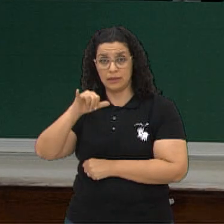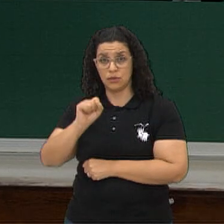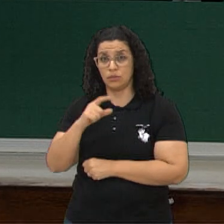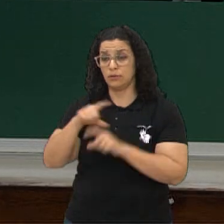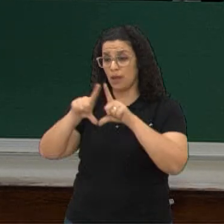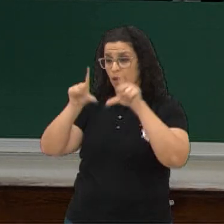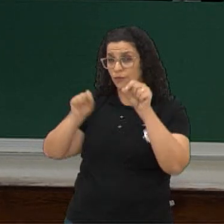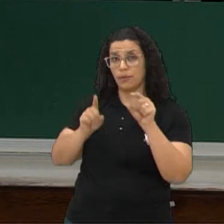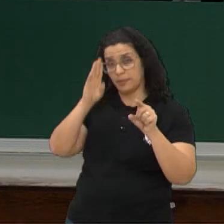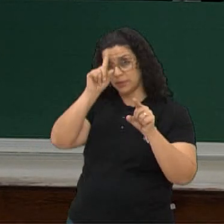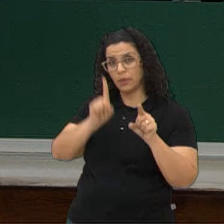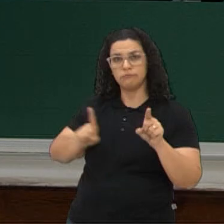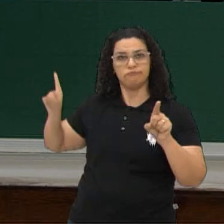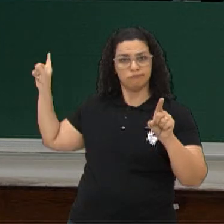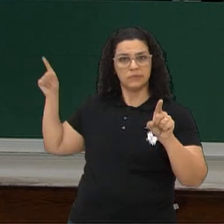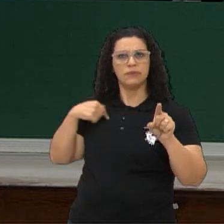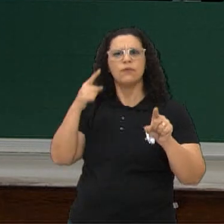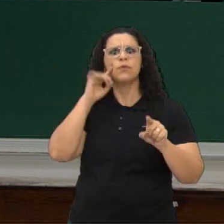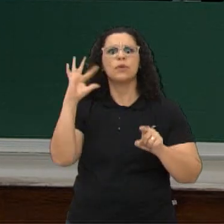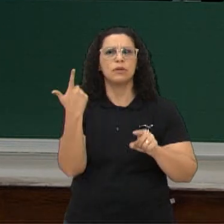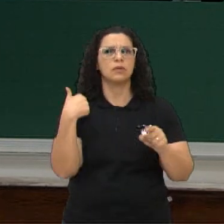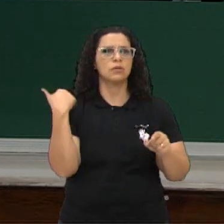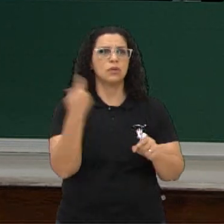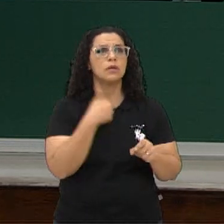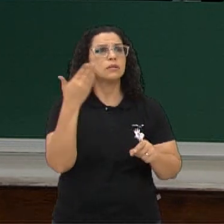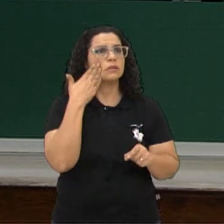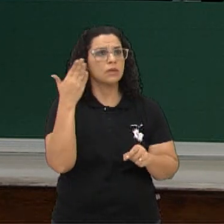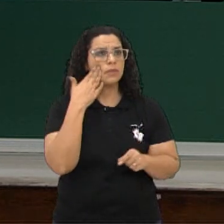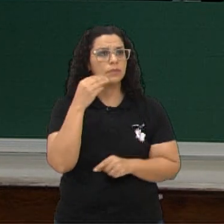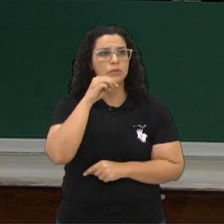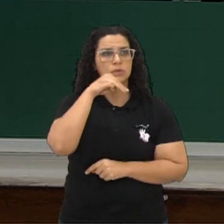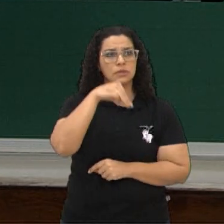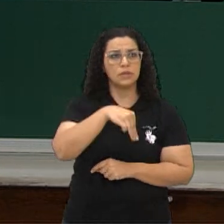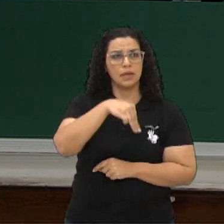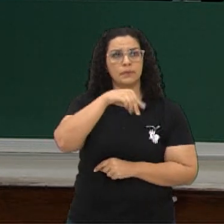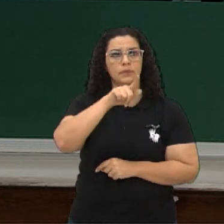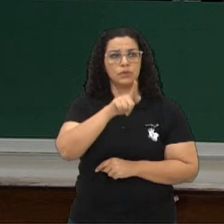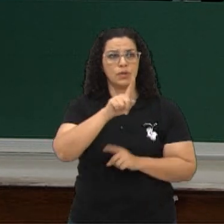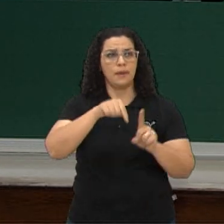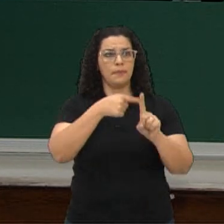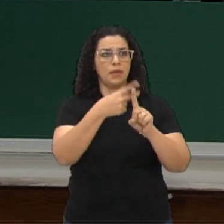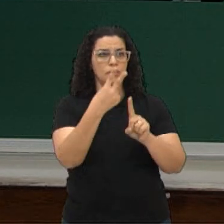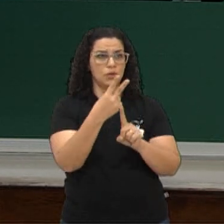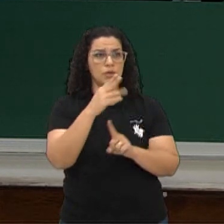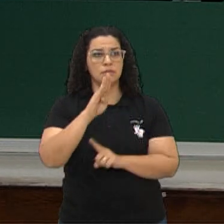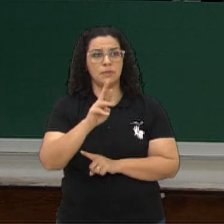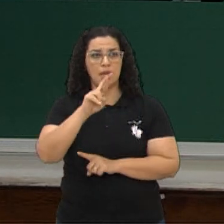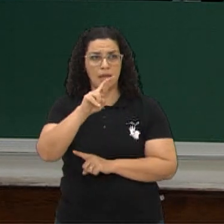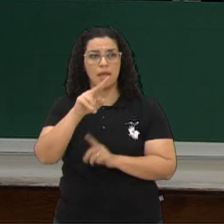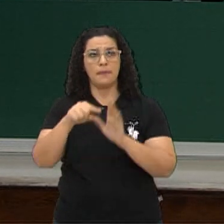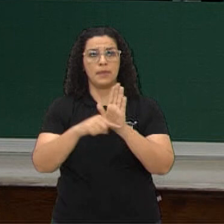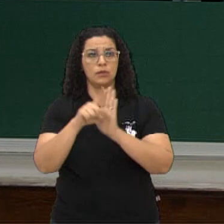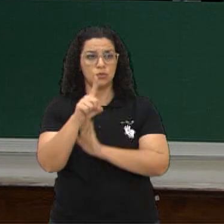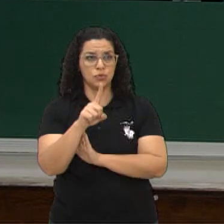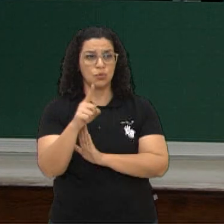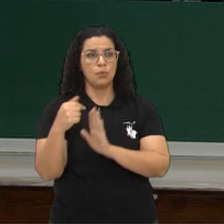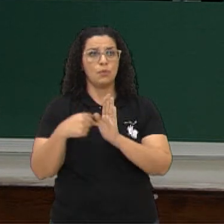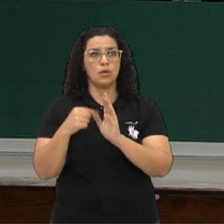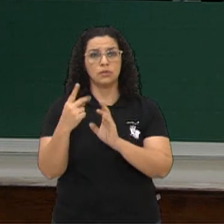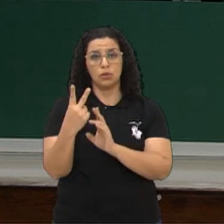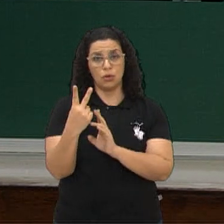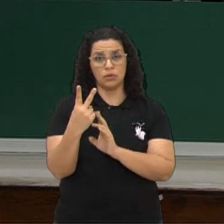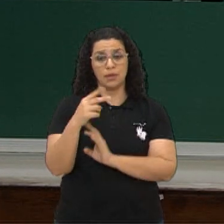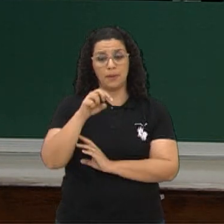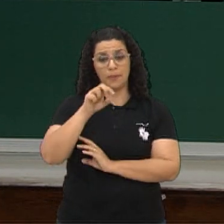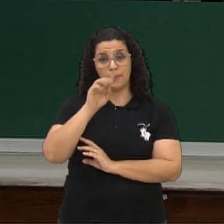equação principal aqui e vamos ver o que acontece. A gente sabe que o magnésio é mais 2 e que o bromo é menos 1. Como aparece duas